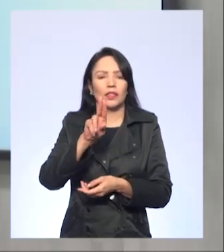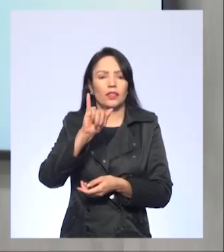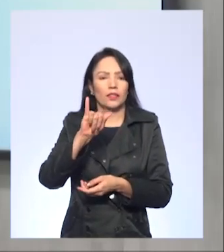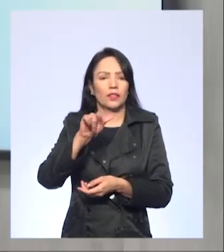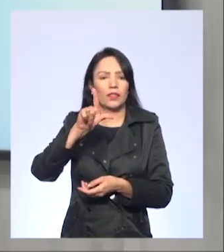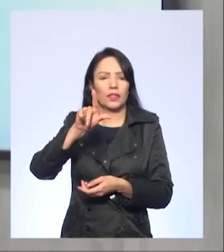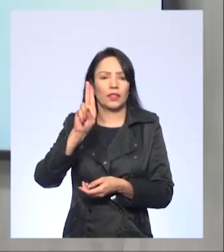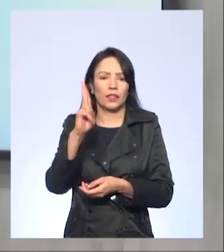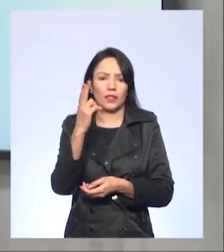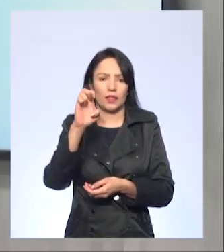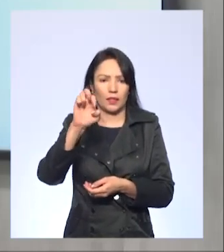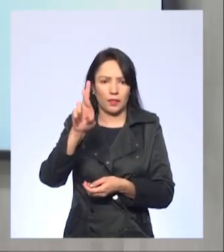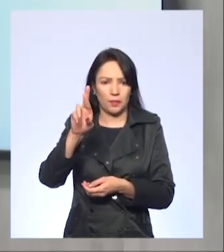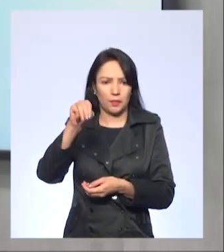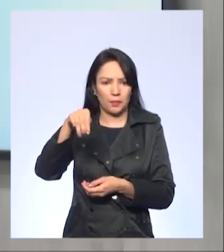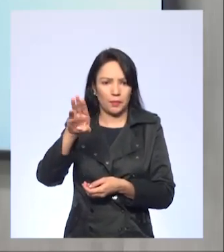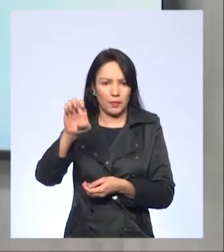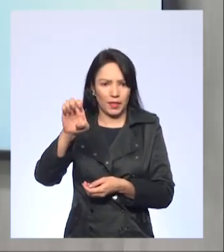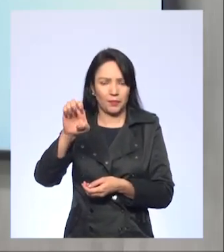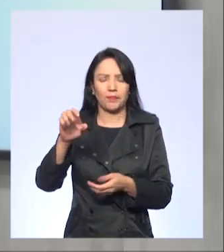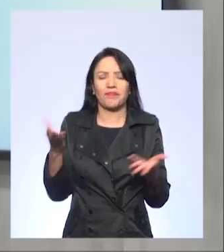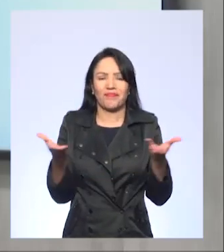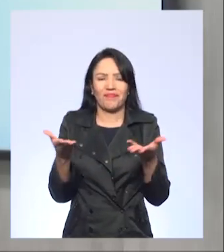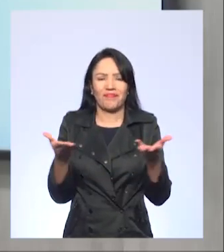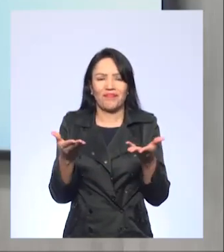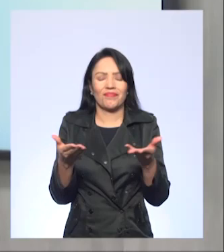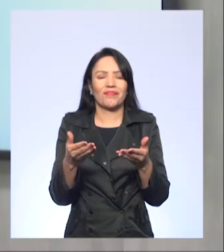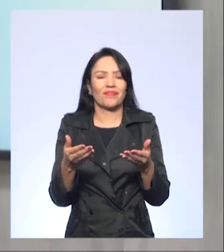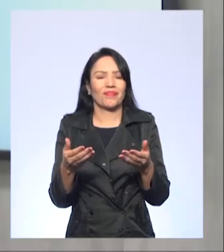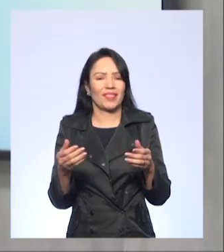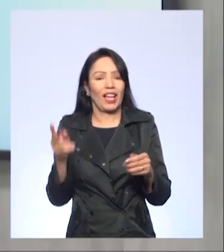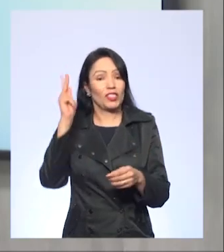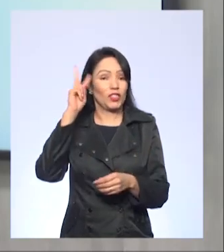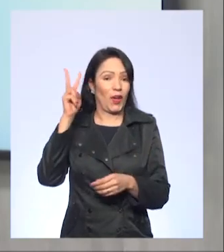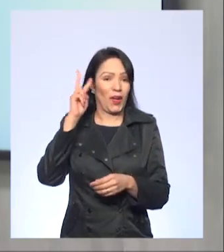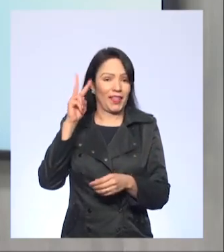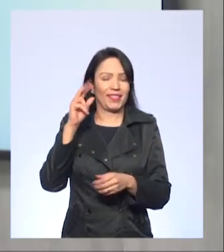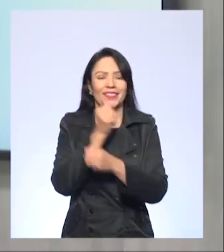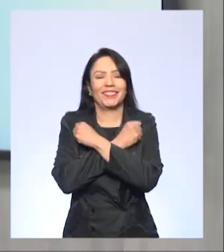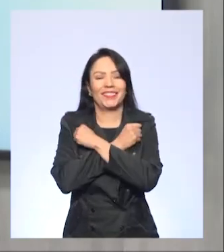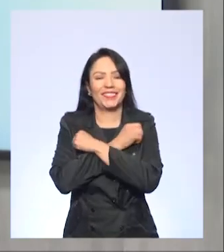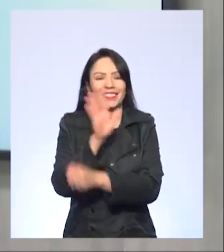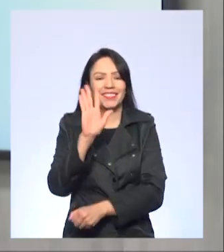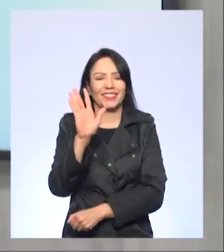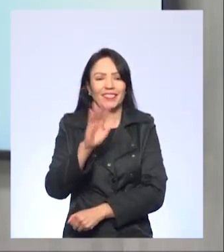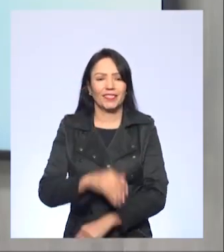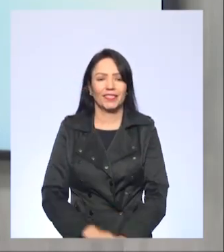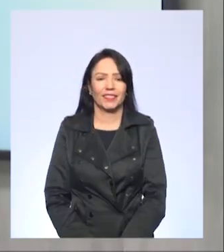a Era Vargas. É isso aí, tamo junto sempre, um abraço, tchau!